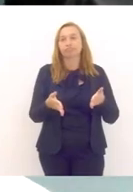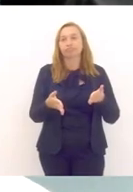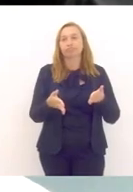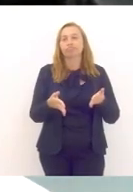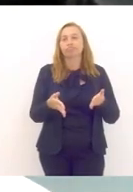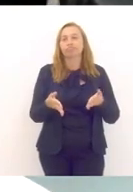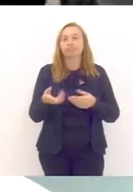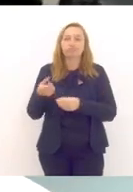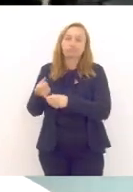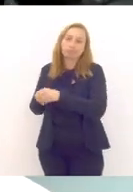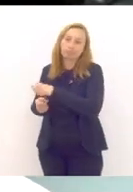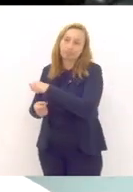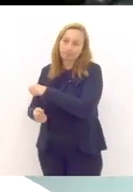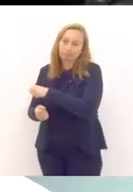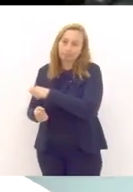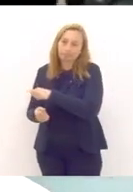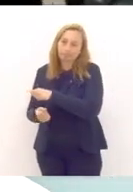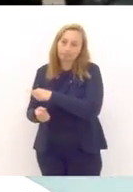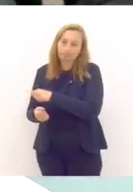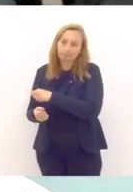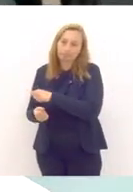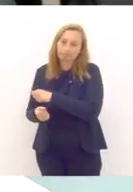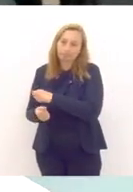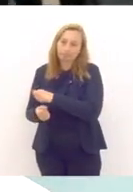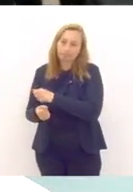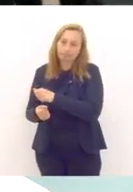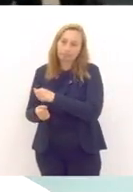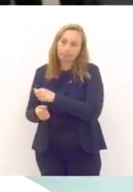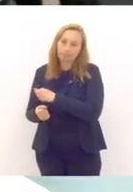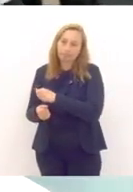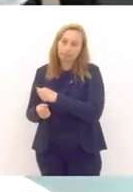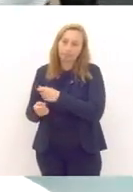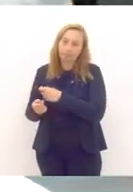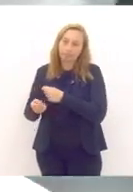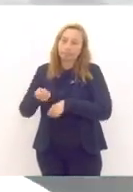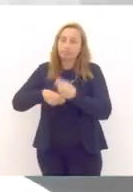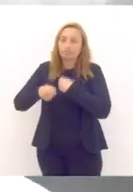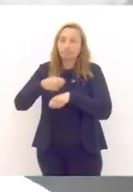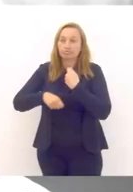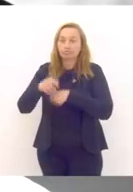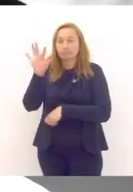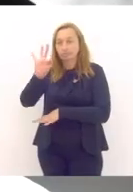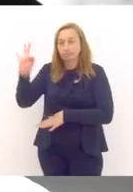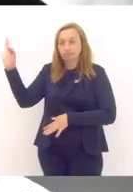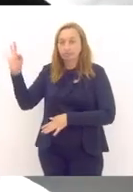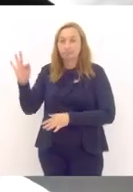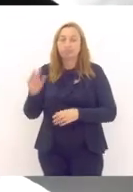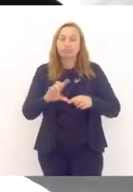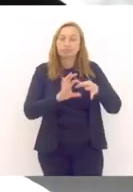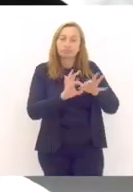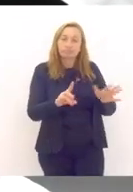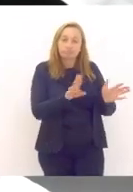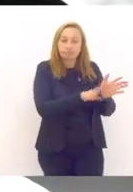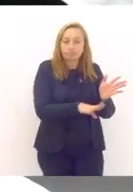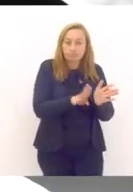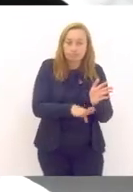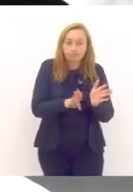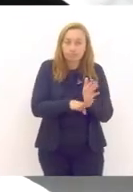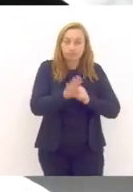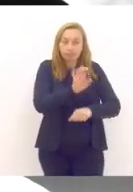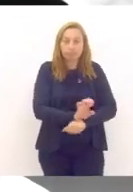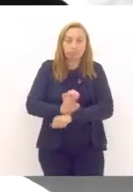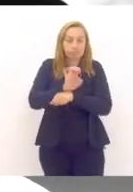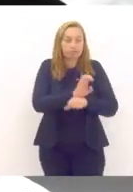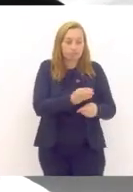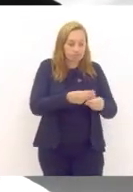receita na mão da União, né, e deixou muito gasto social com os estados e com os municípios.